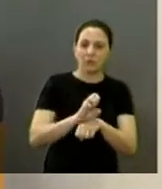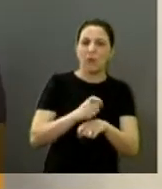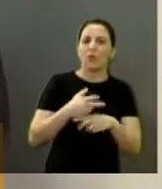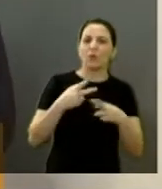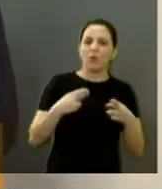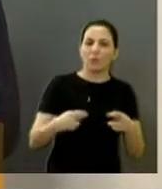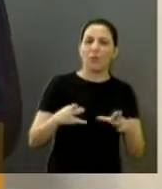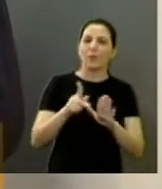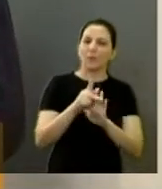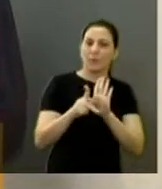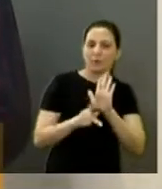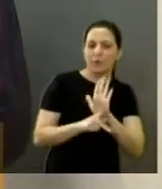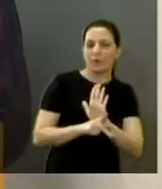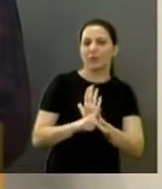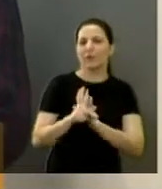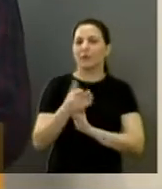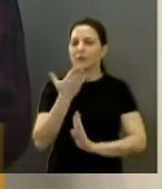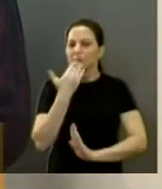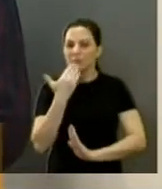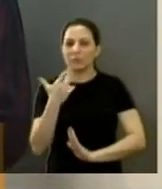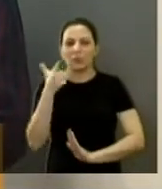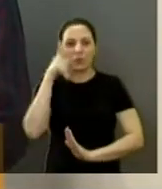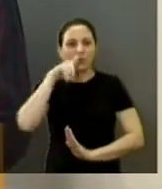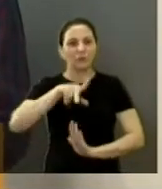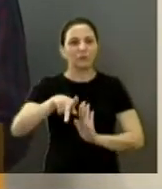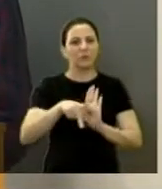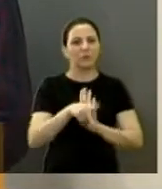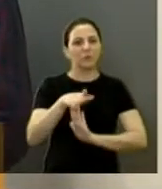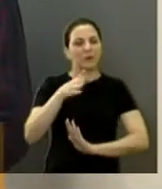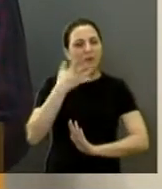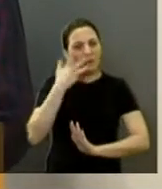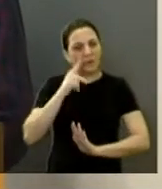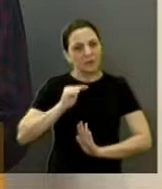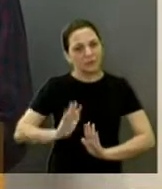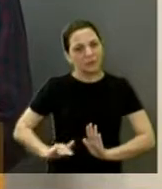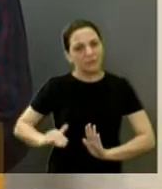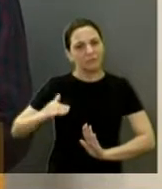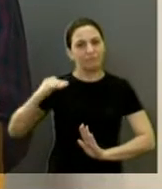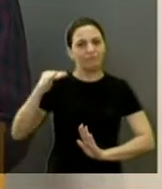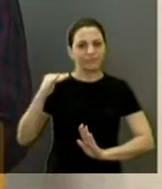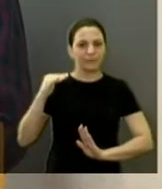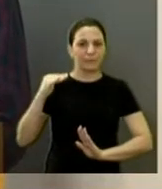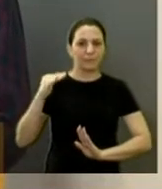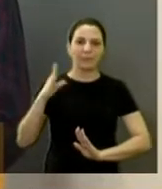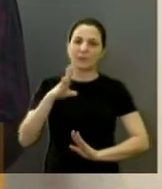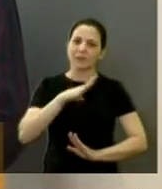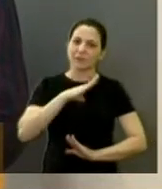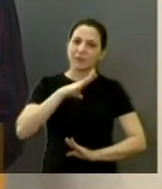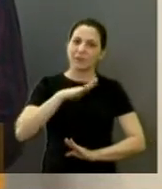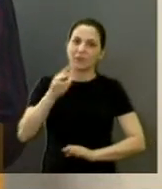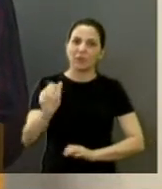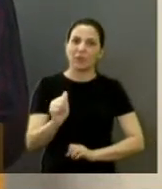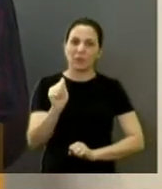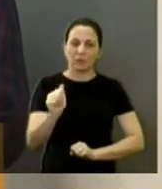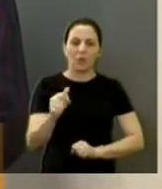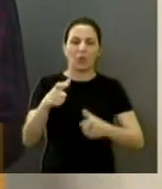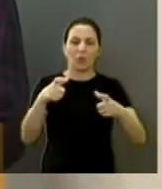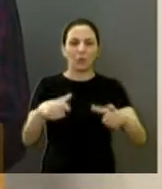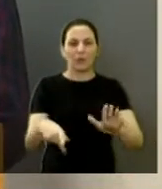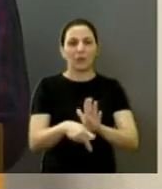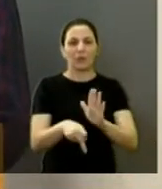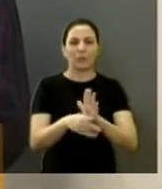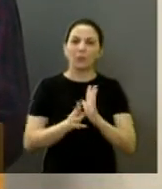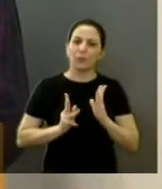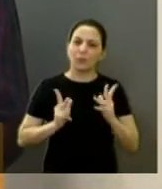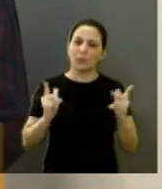certeza voltando é um ganho com nossas crianças pra nossa cidade onde há a qualidade da